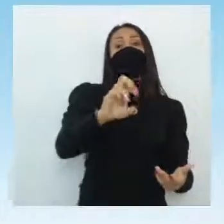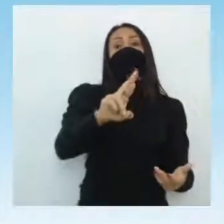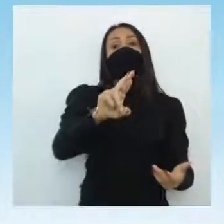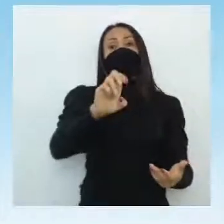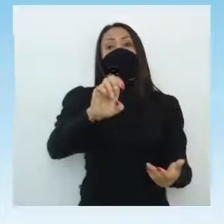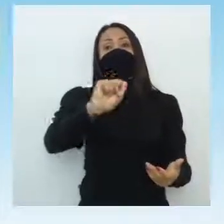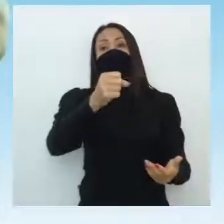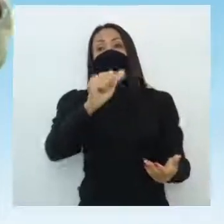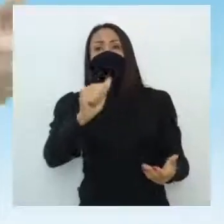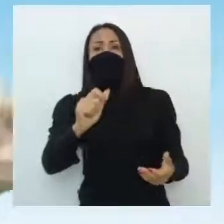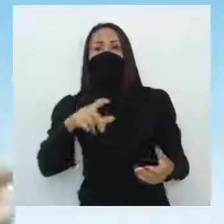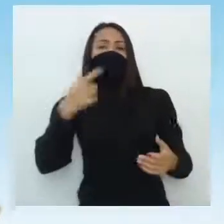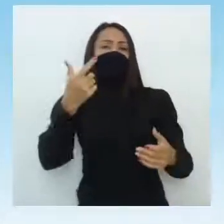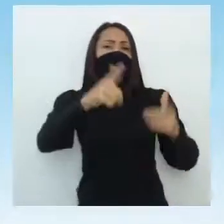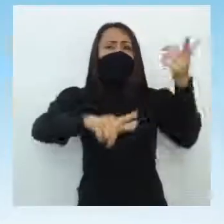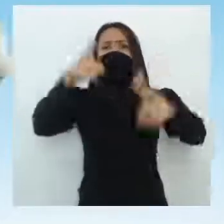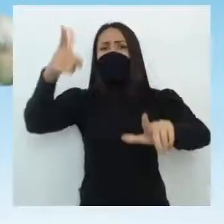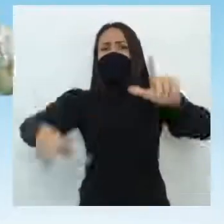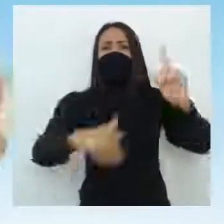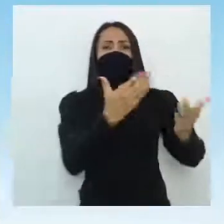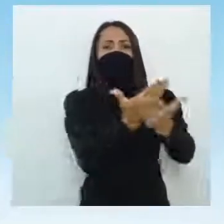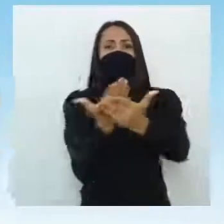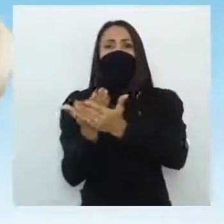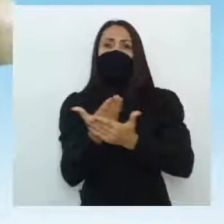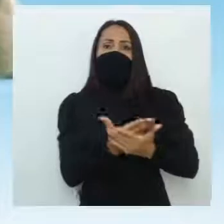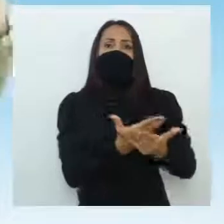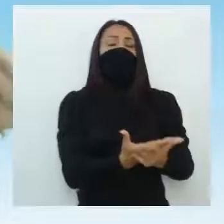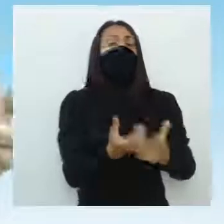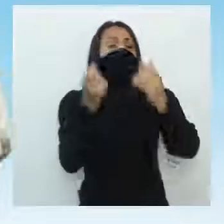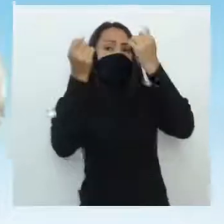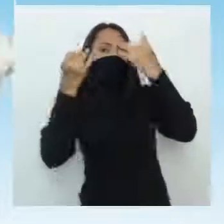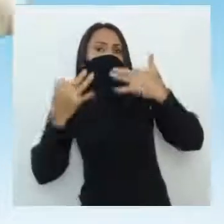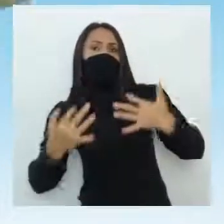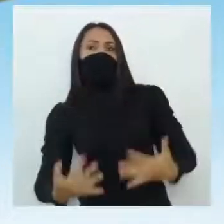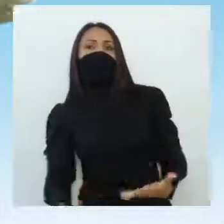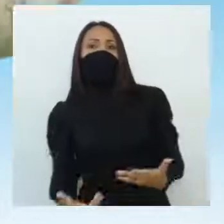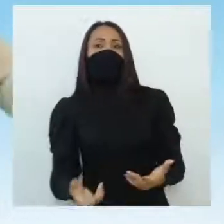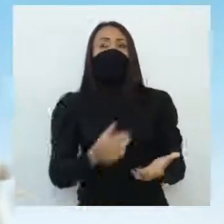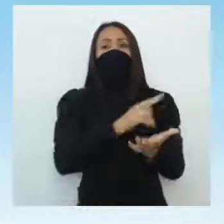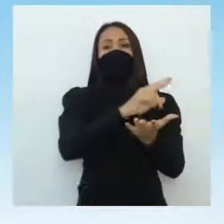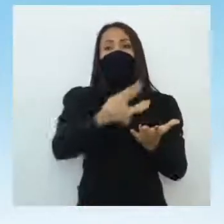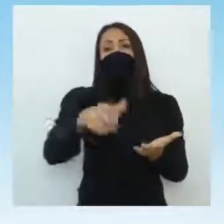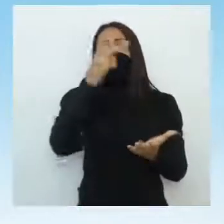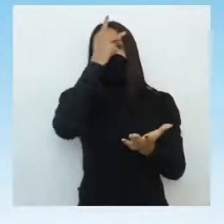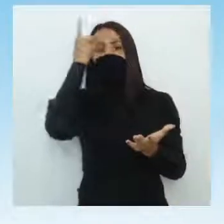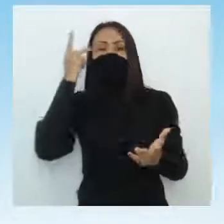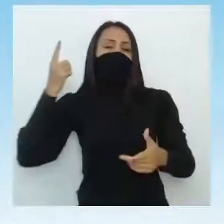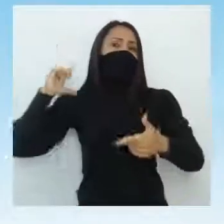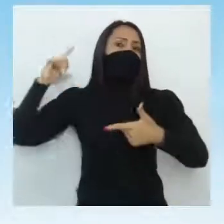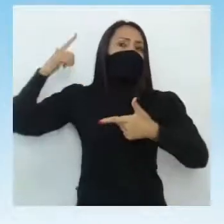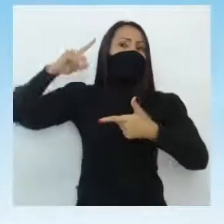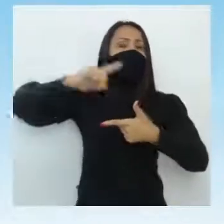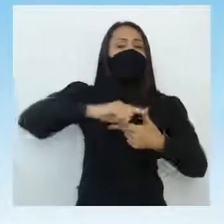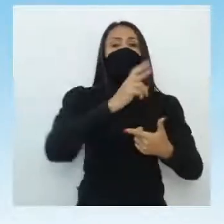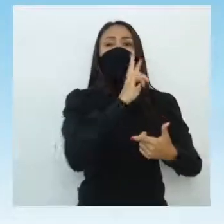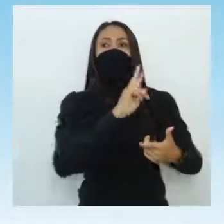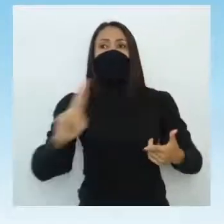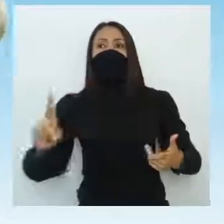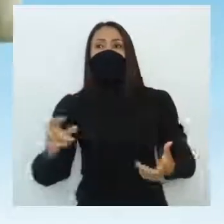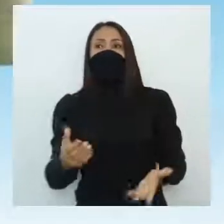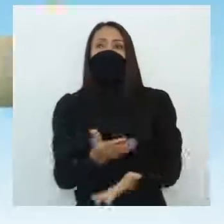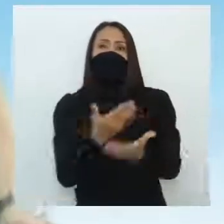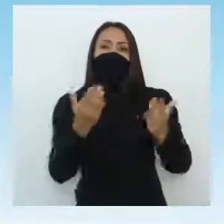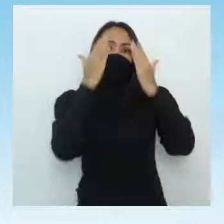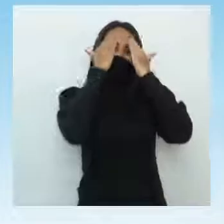outras aulas nós tivemos o que? Presença de outros membros de outras tradições religiosas. É isso aí, o respeito,